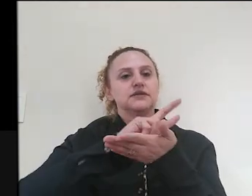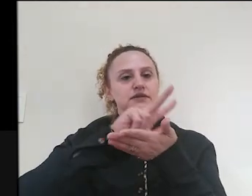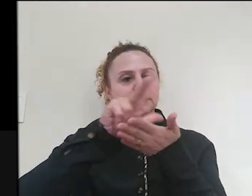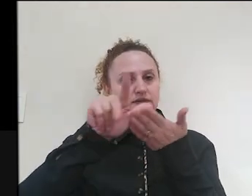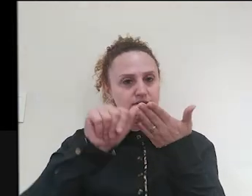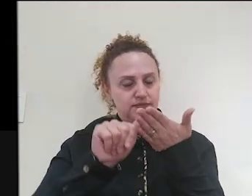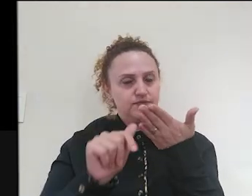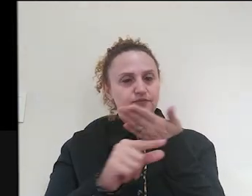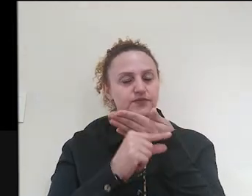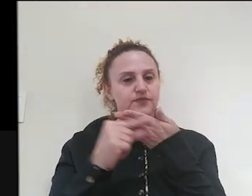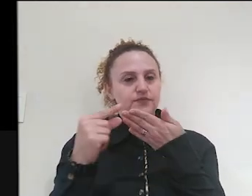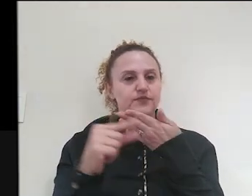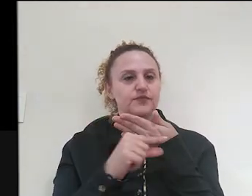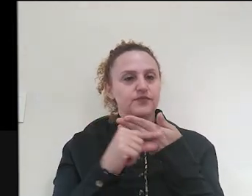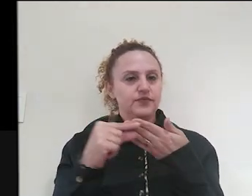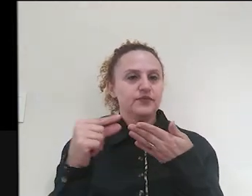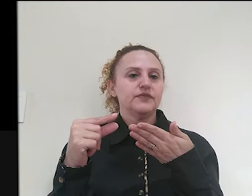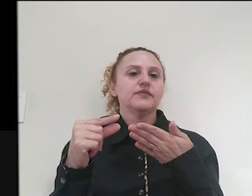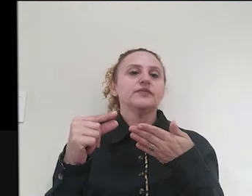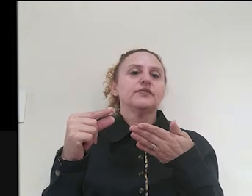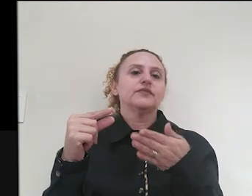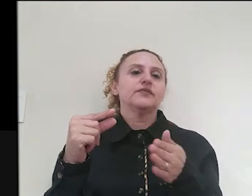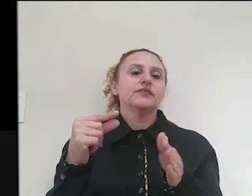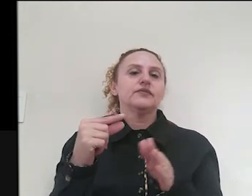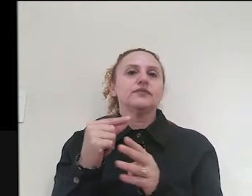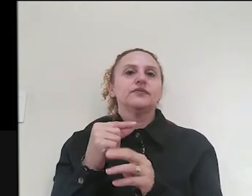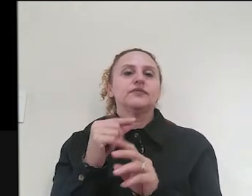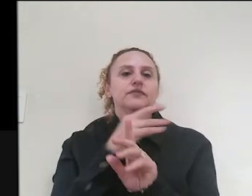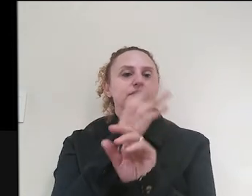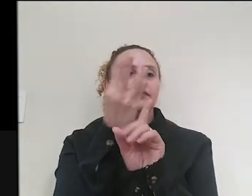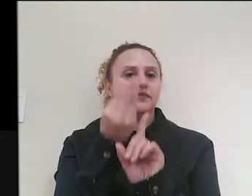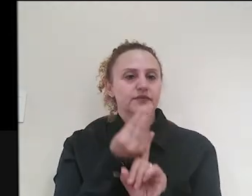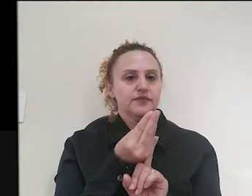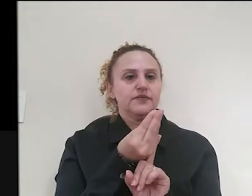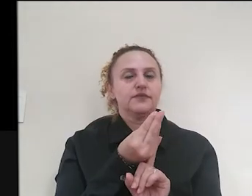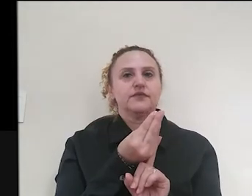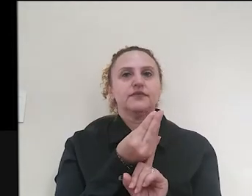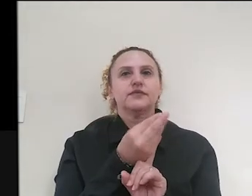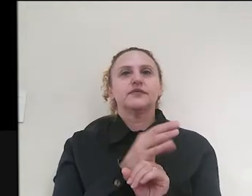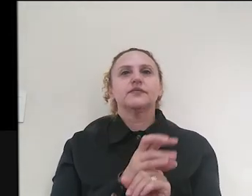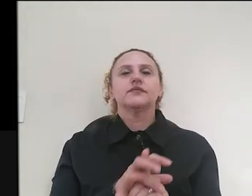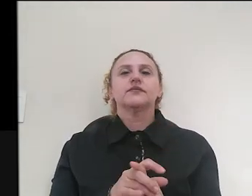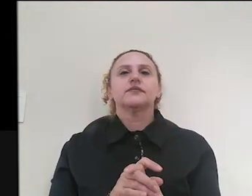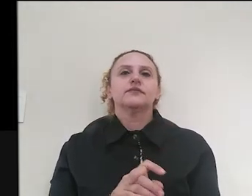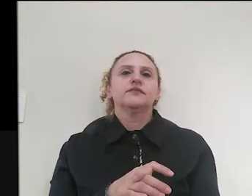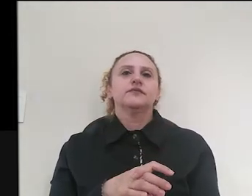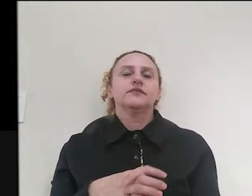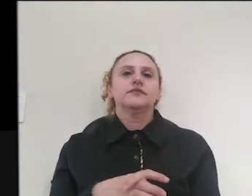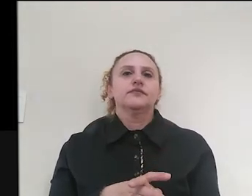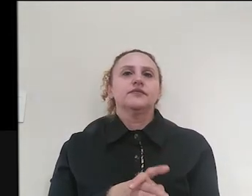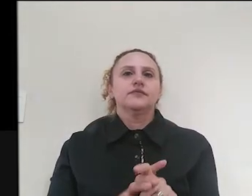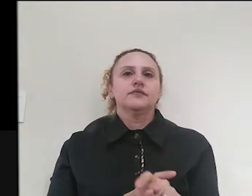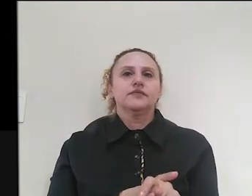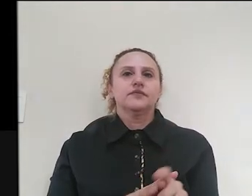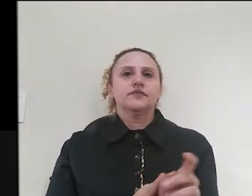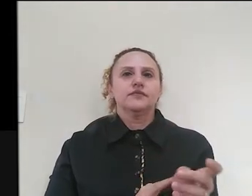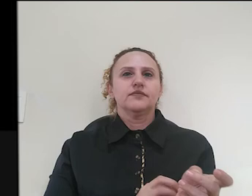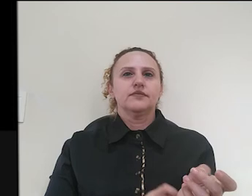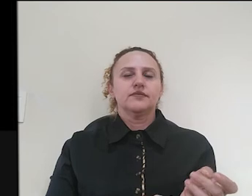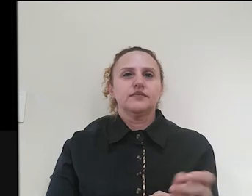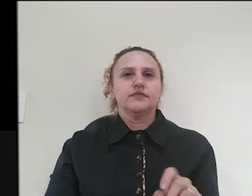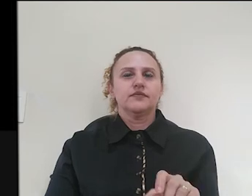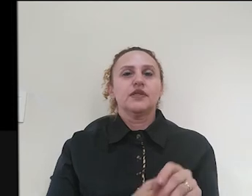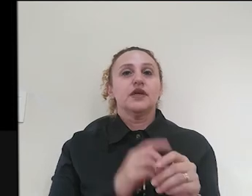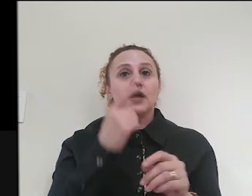franceses, do português S. de Queiroz e dos brasileiros Machado de Assis e Aloysio Azevedo. O simbolismo, aqui tapado